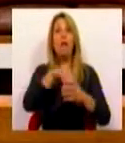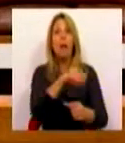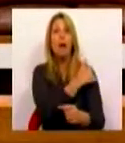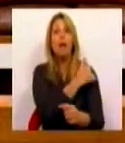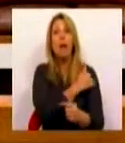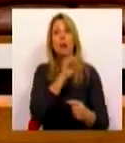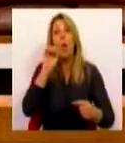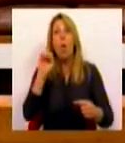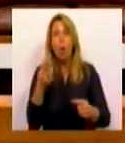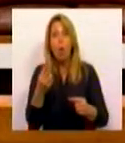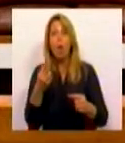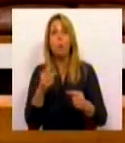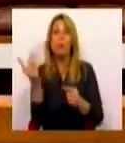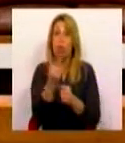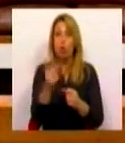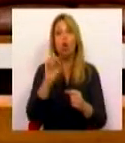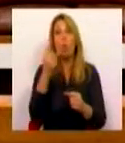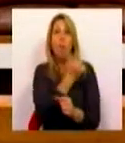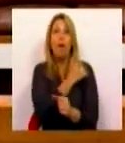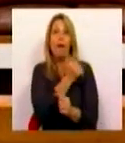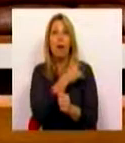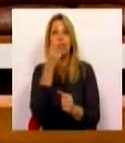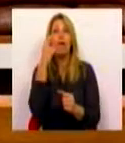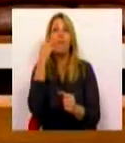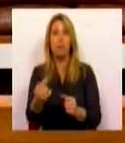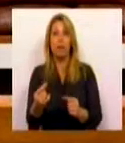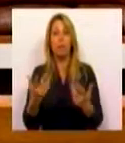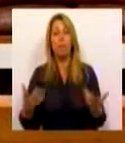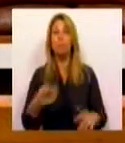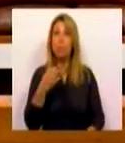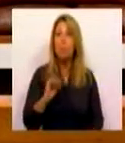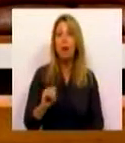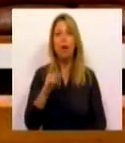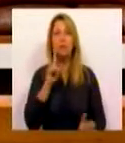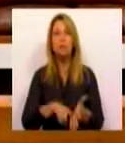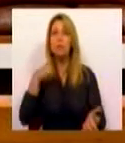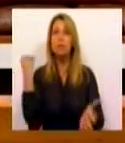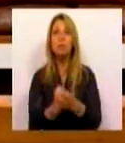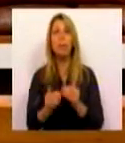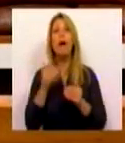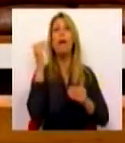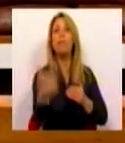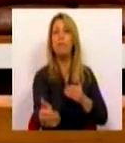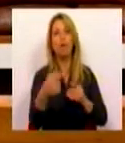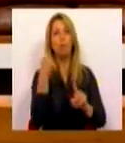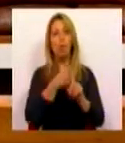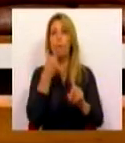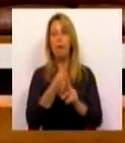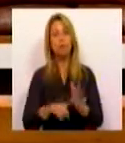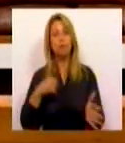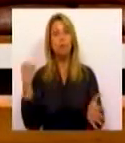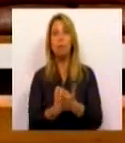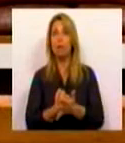vítima. O Partido Socialista esteve sempre, sempre na linha da frente destes combates.